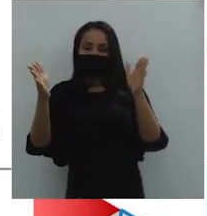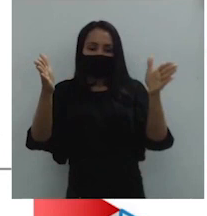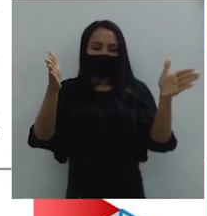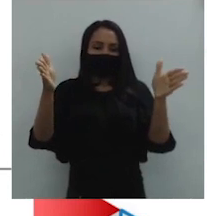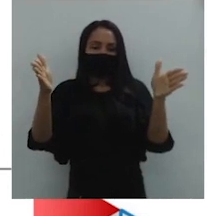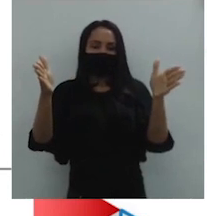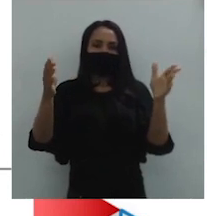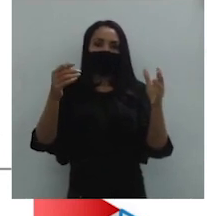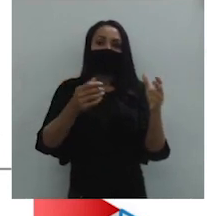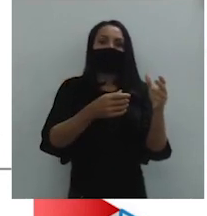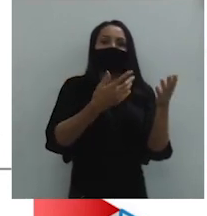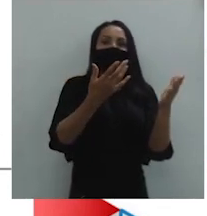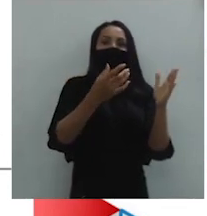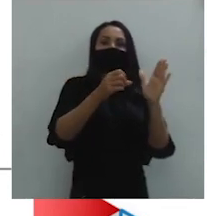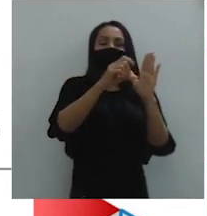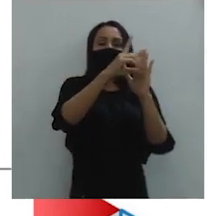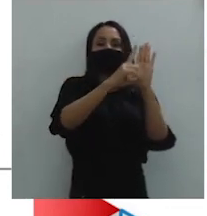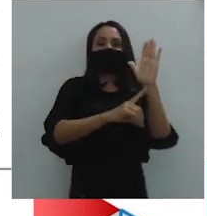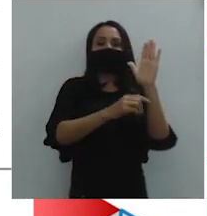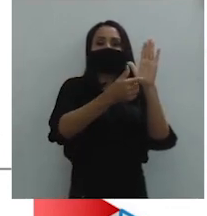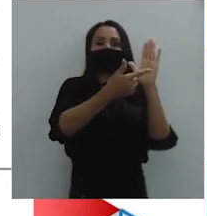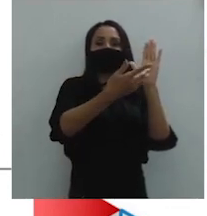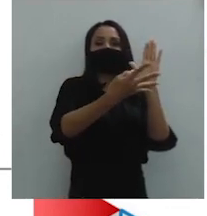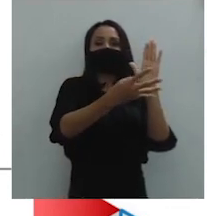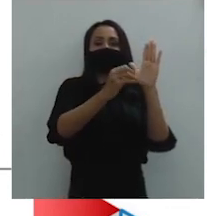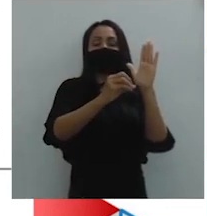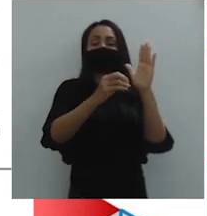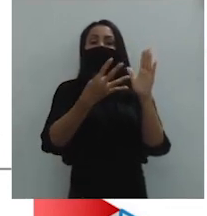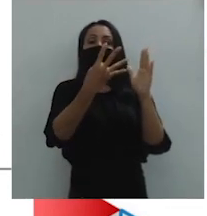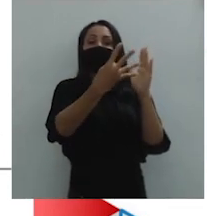40 nós tínhamos